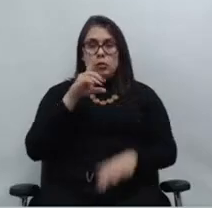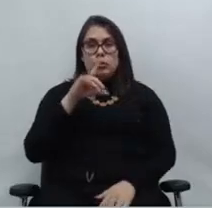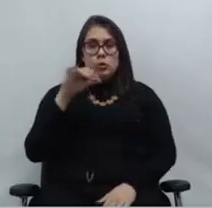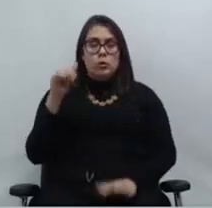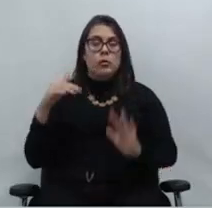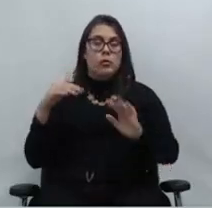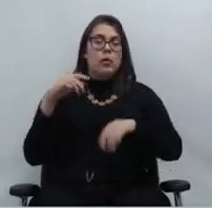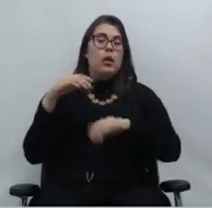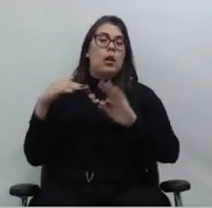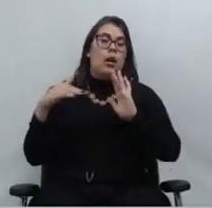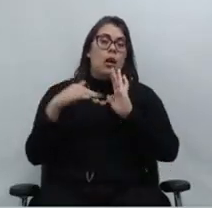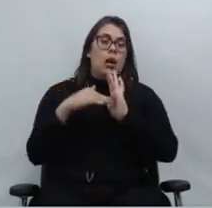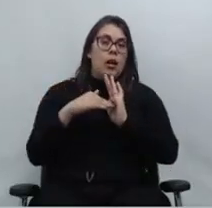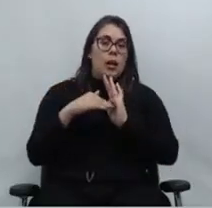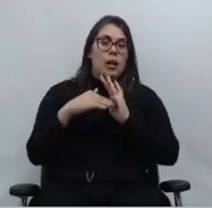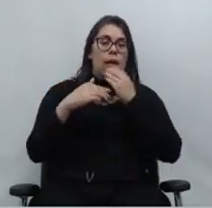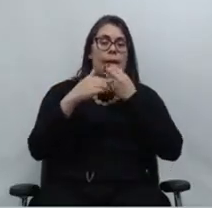até às